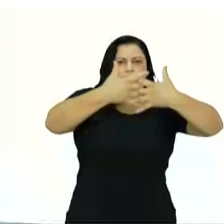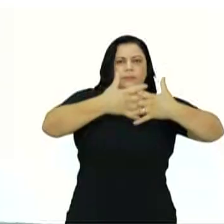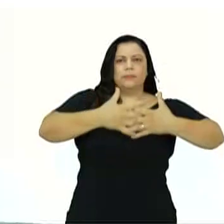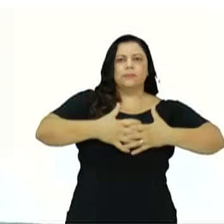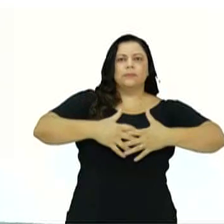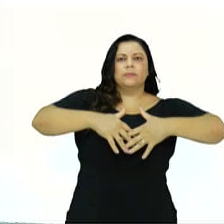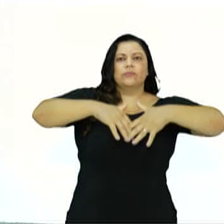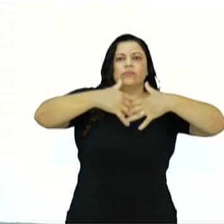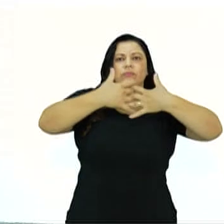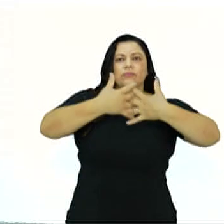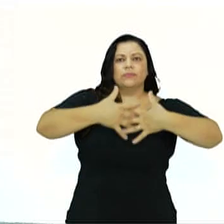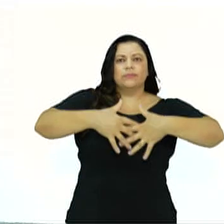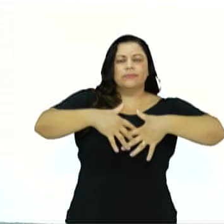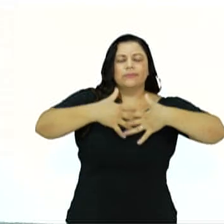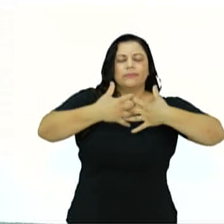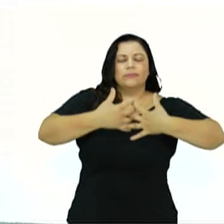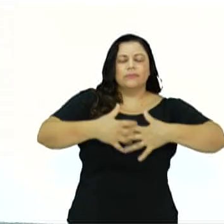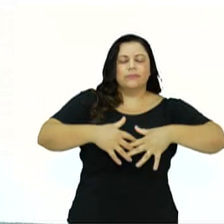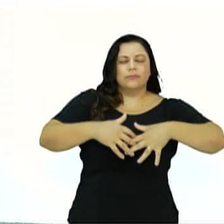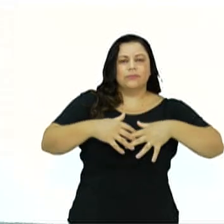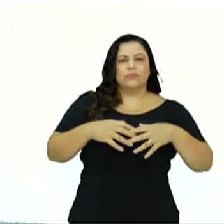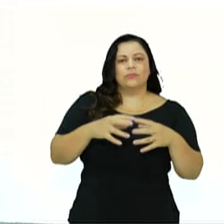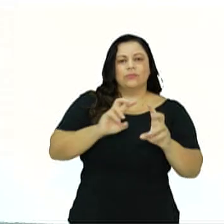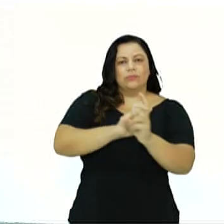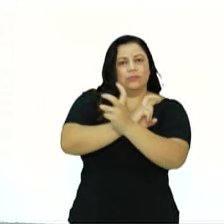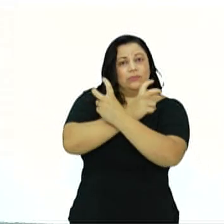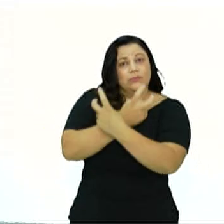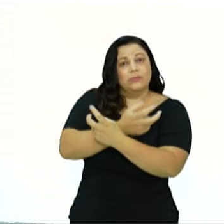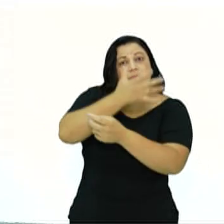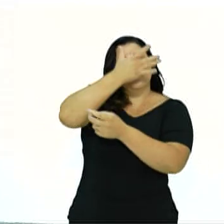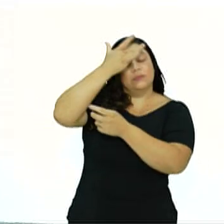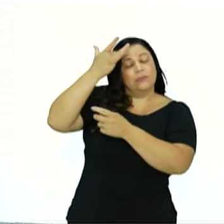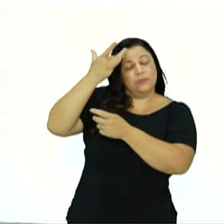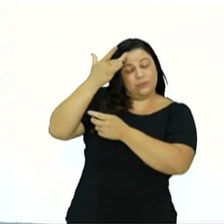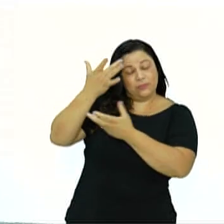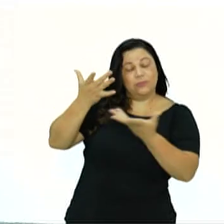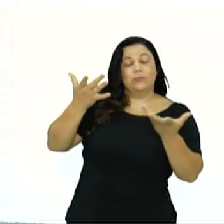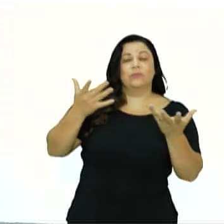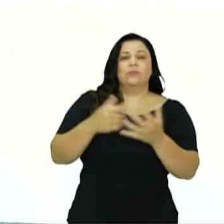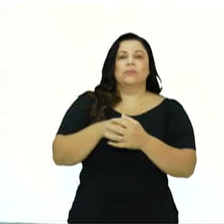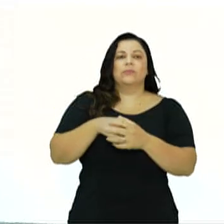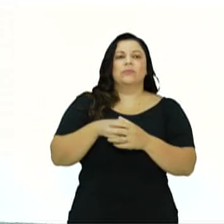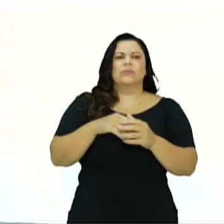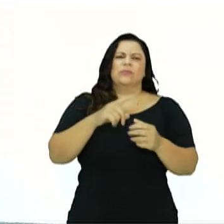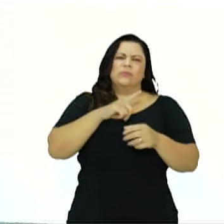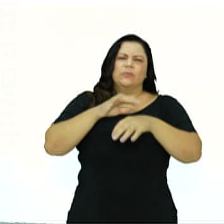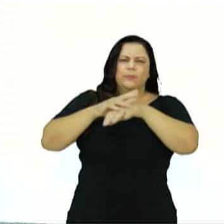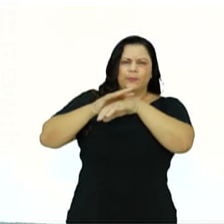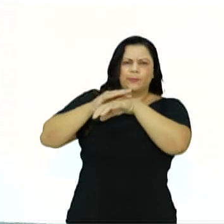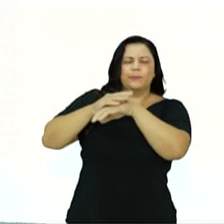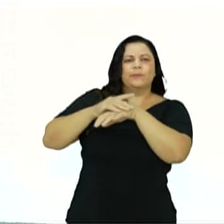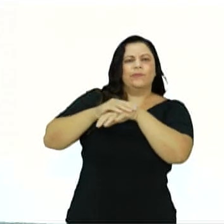lá internamente pelo osso e tal, né? Pessoas, por exemplo, com osteoporose já têm mais danificado, né, toda essa matriz